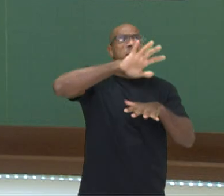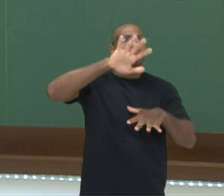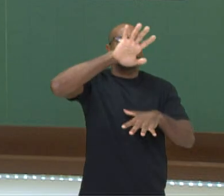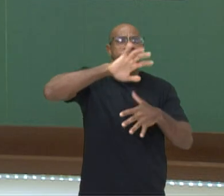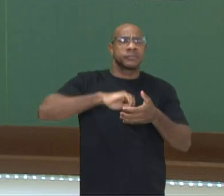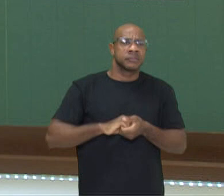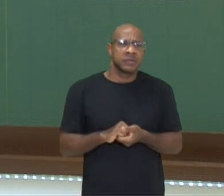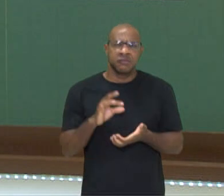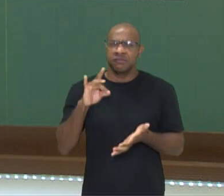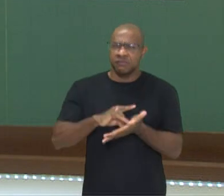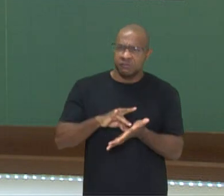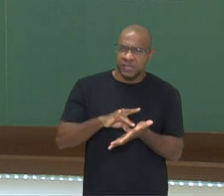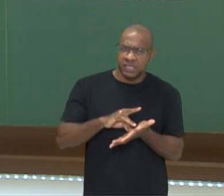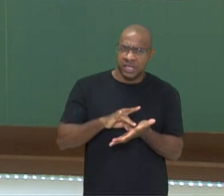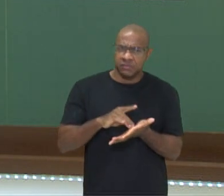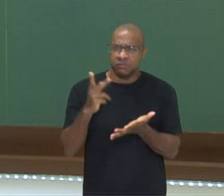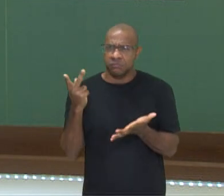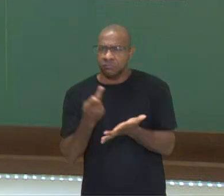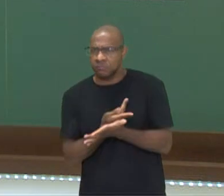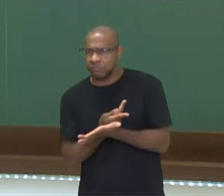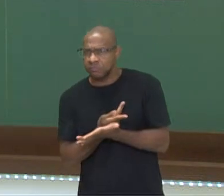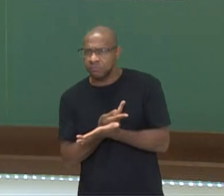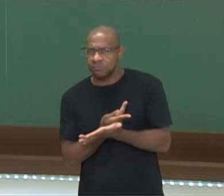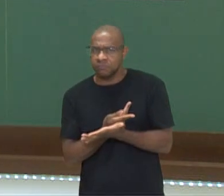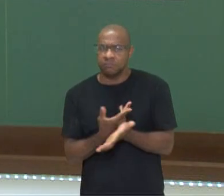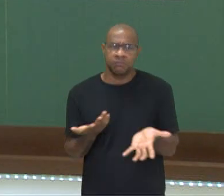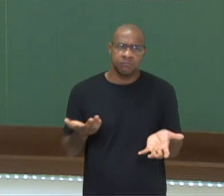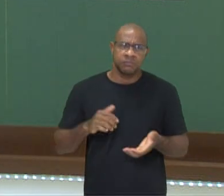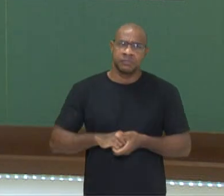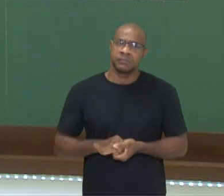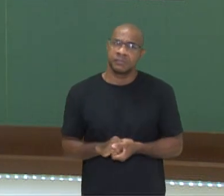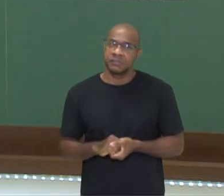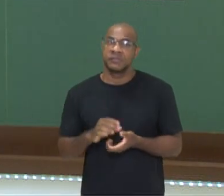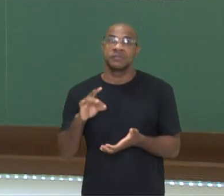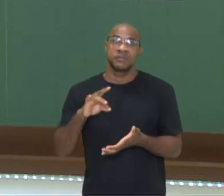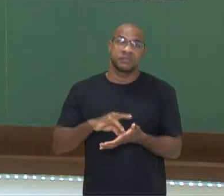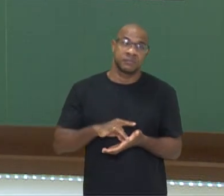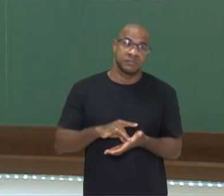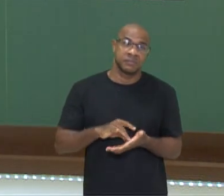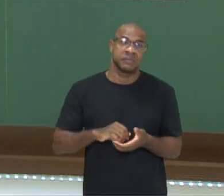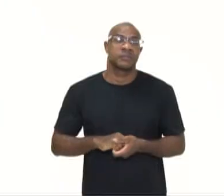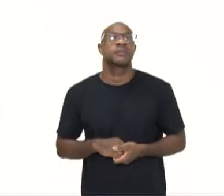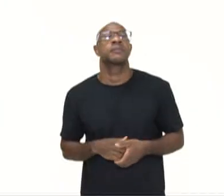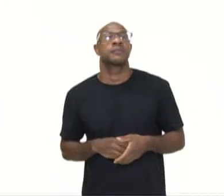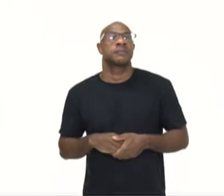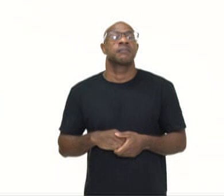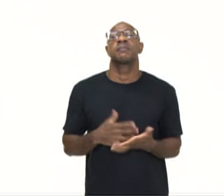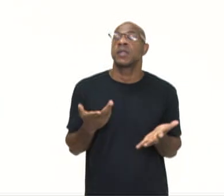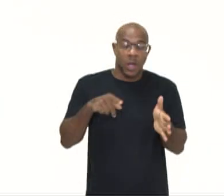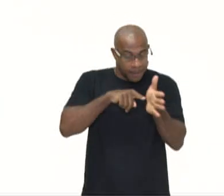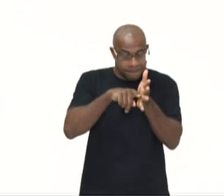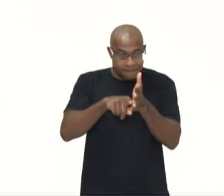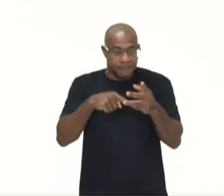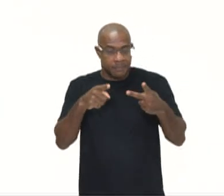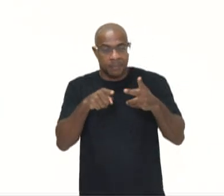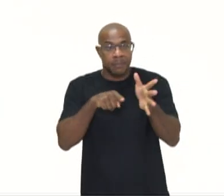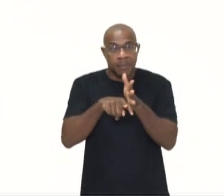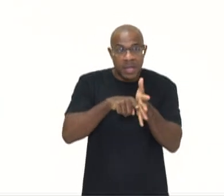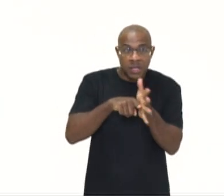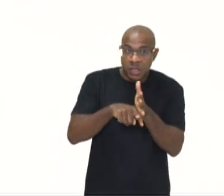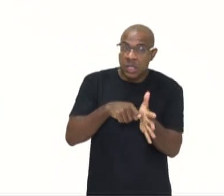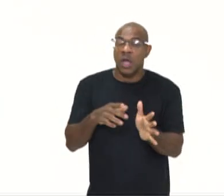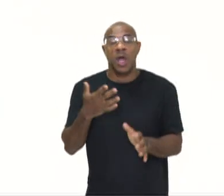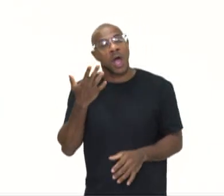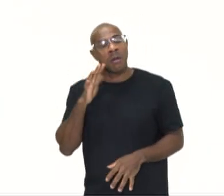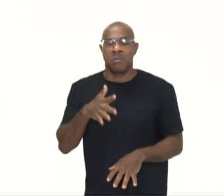é verdadeira ou é falsa? Ah, é verdadeira. Ah, entendi. Segundo novos estudos,